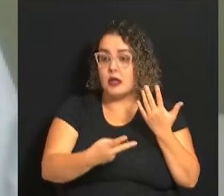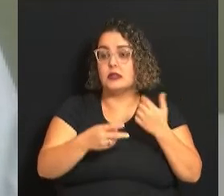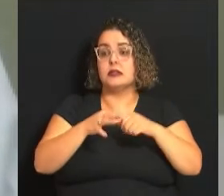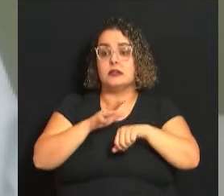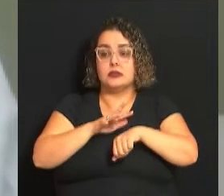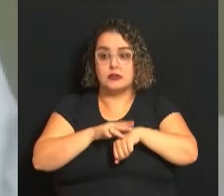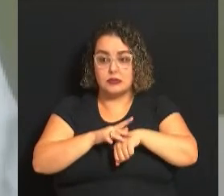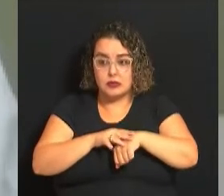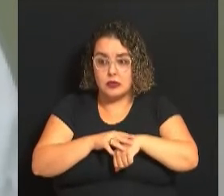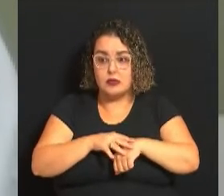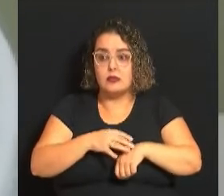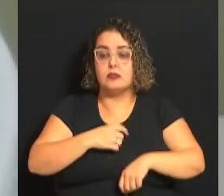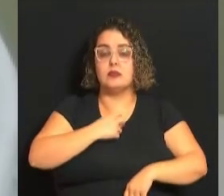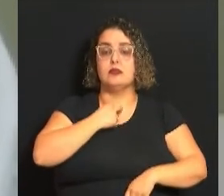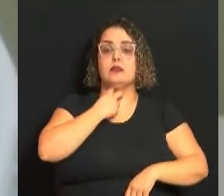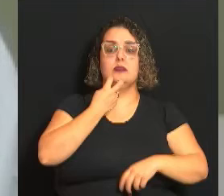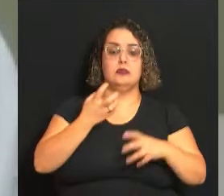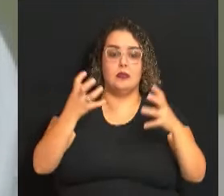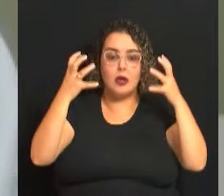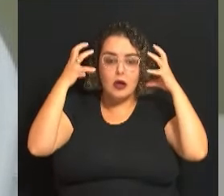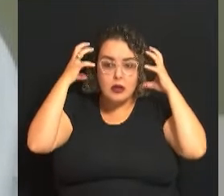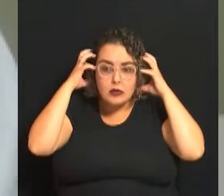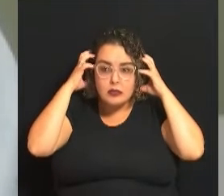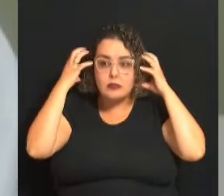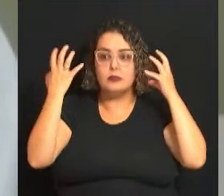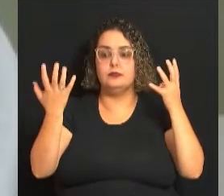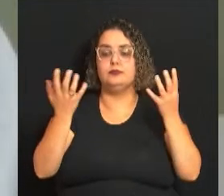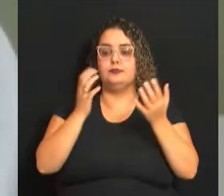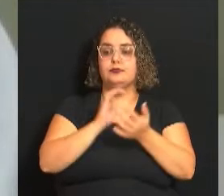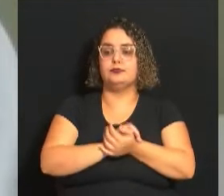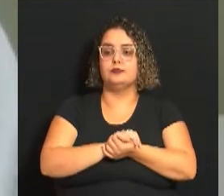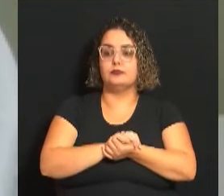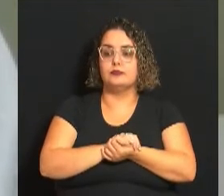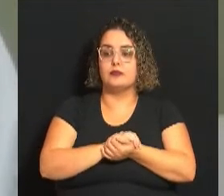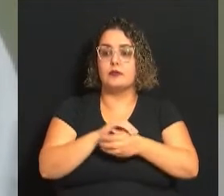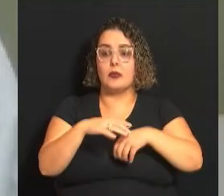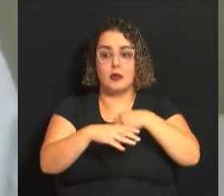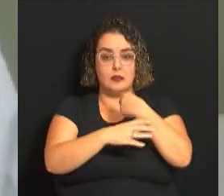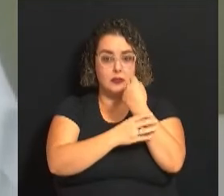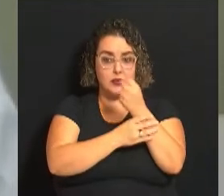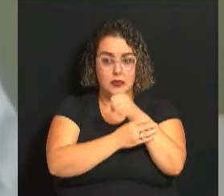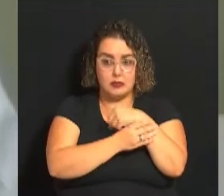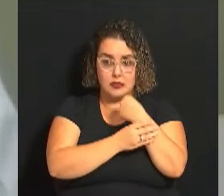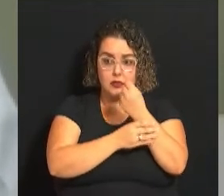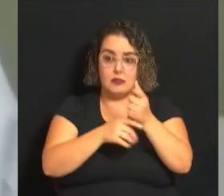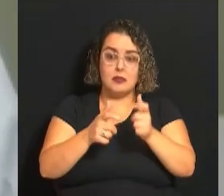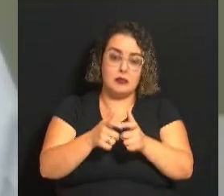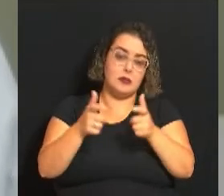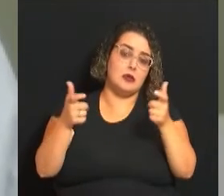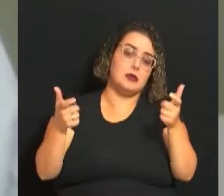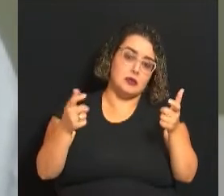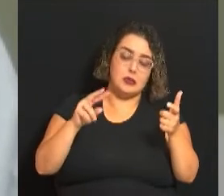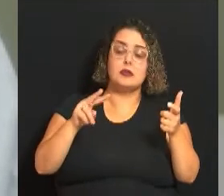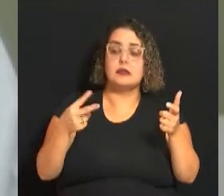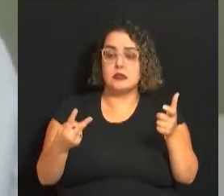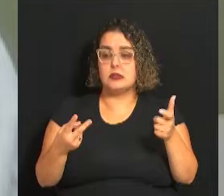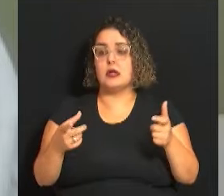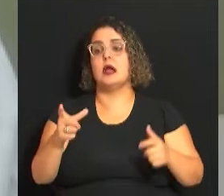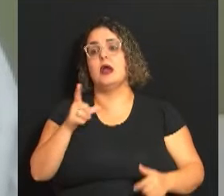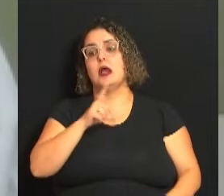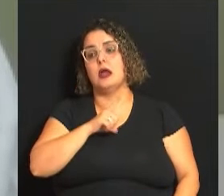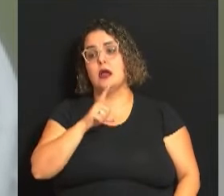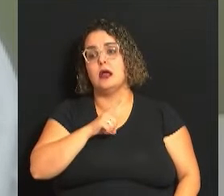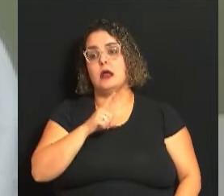uma fonoaudióloga, uma fisioterapeuta, né? A maioria das vezes o paciente tem um